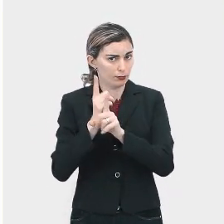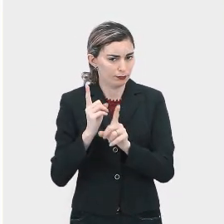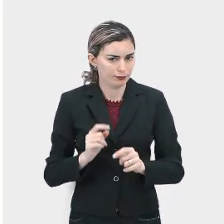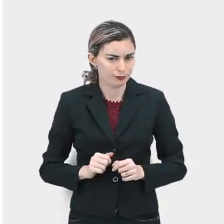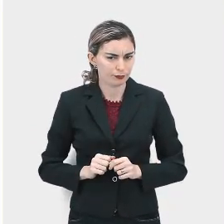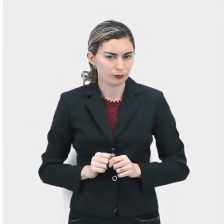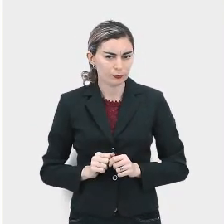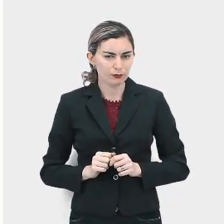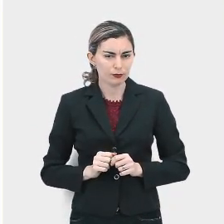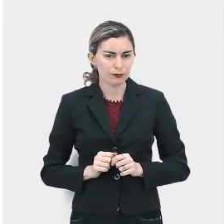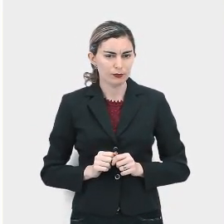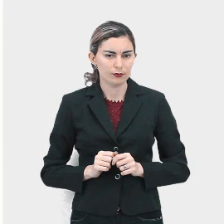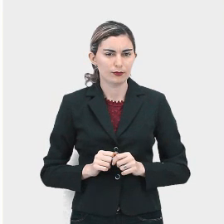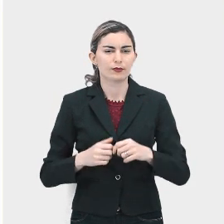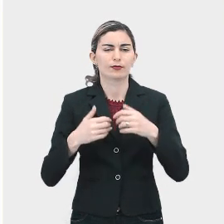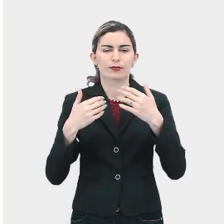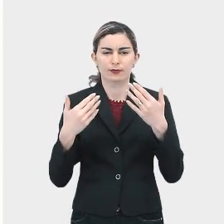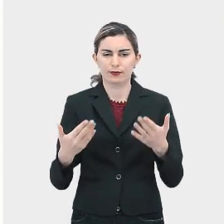Já achou?